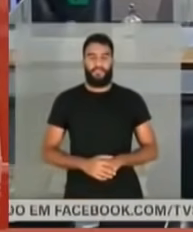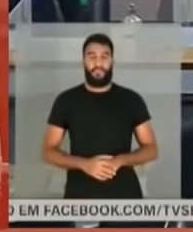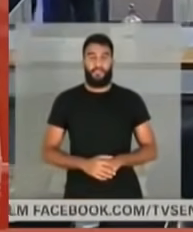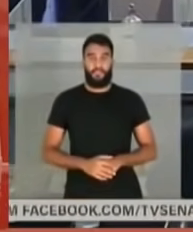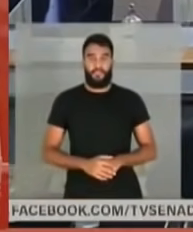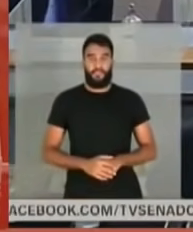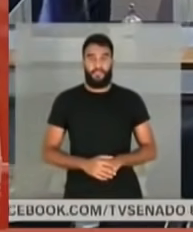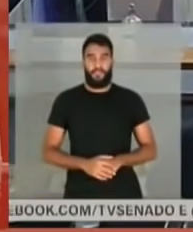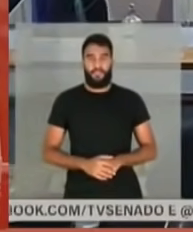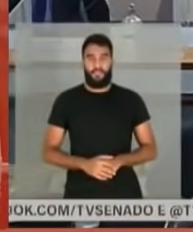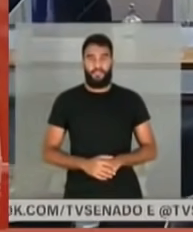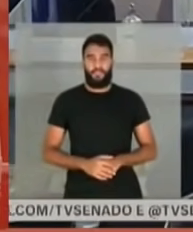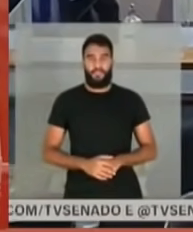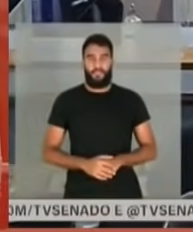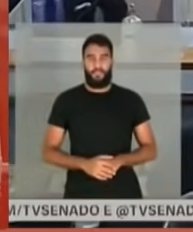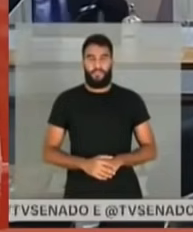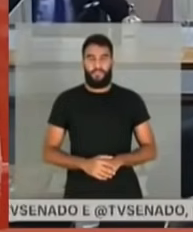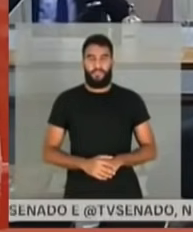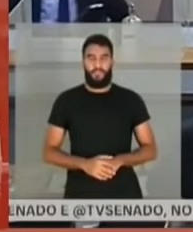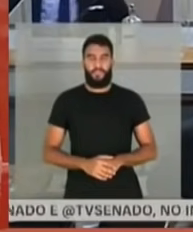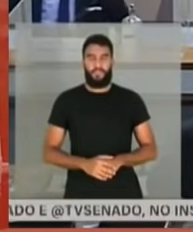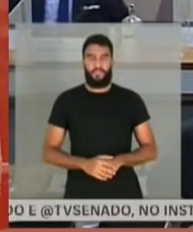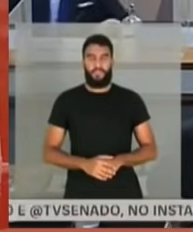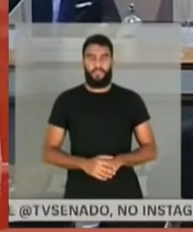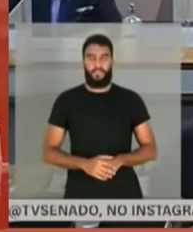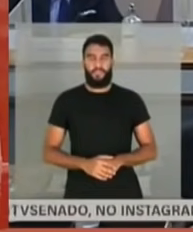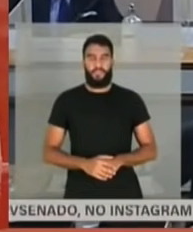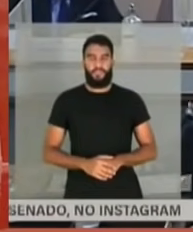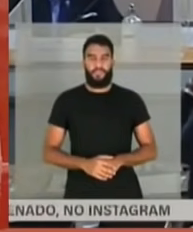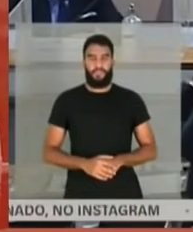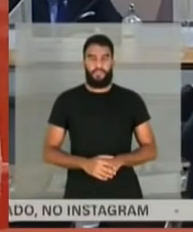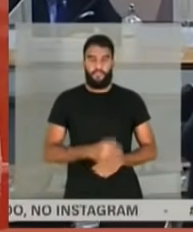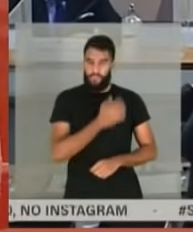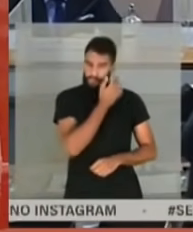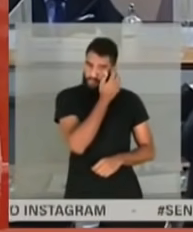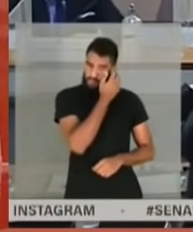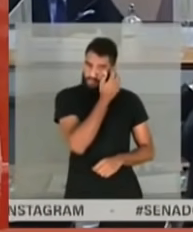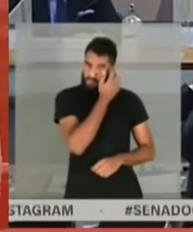própria Precisa, aquela empresa que está tentando